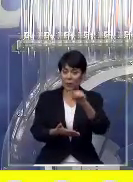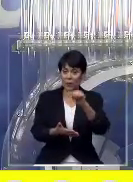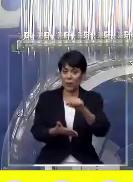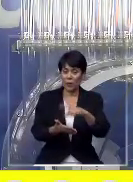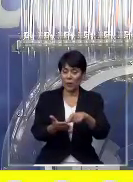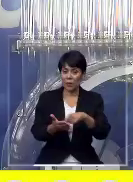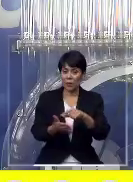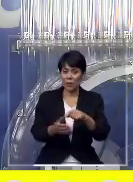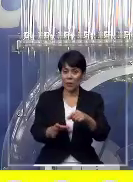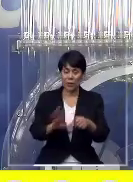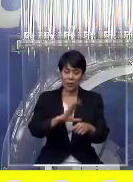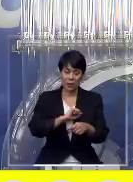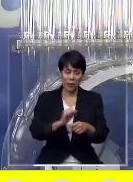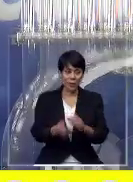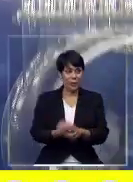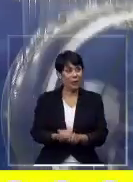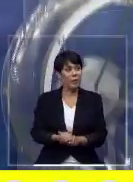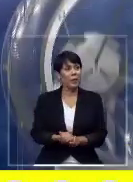coração. Valendo!